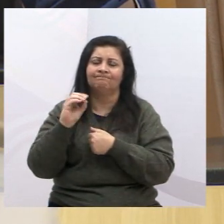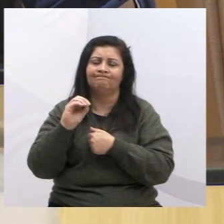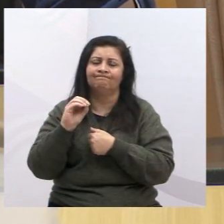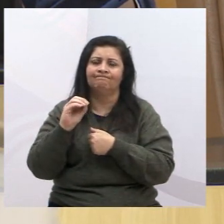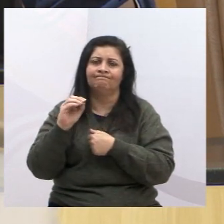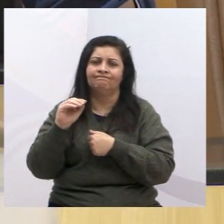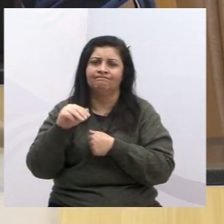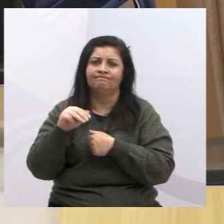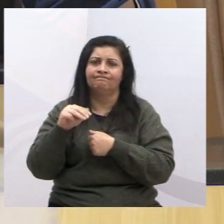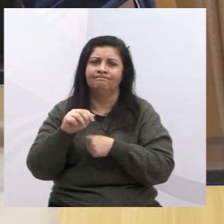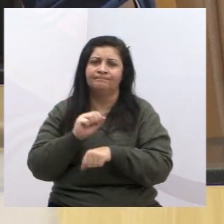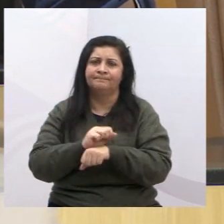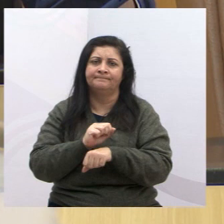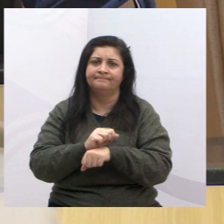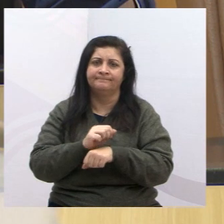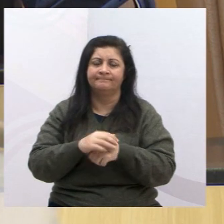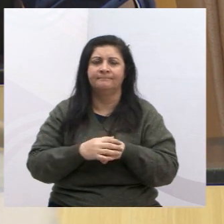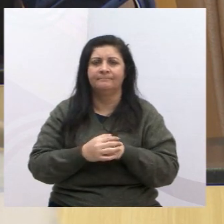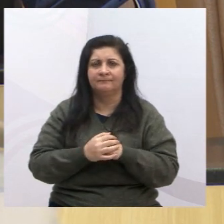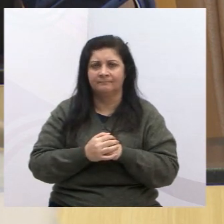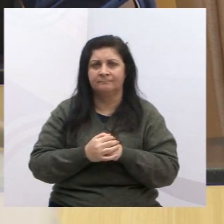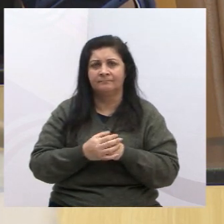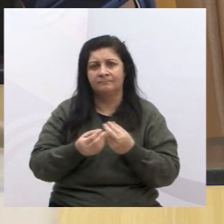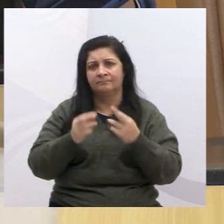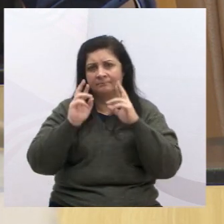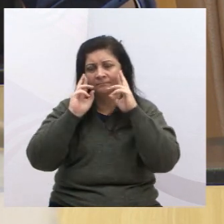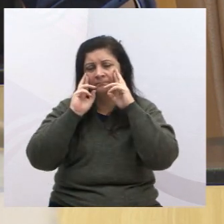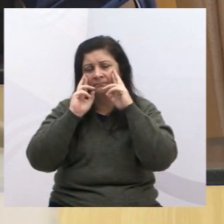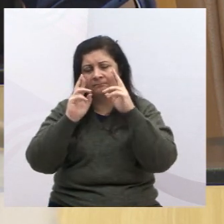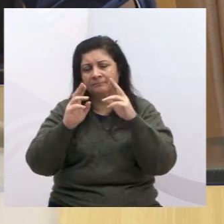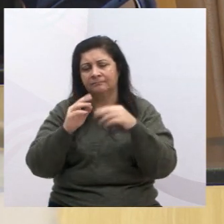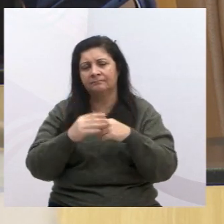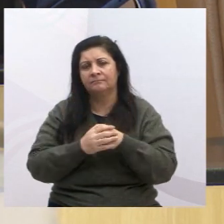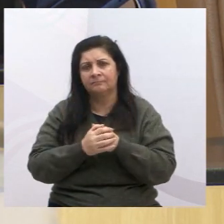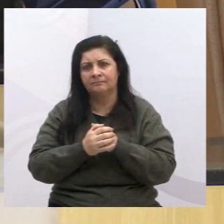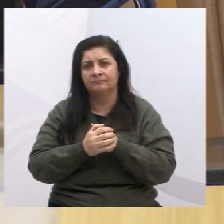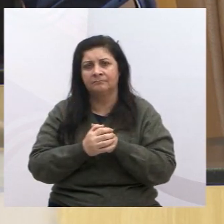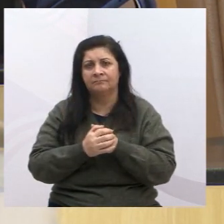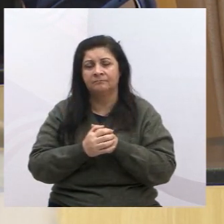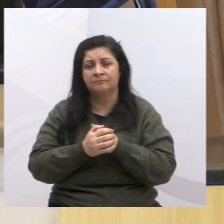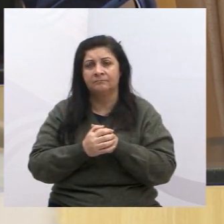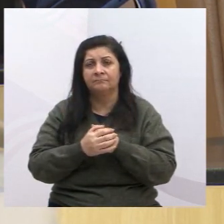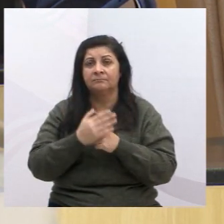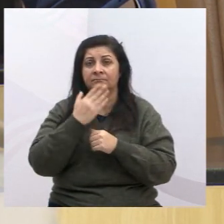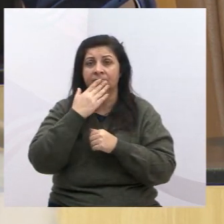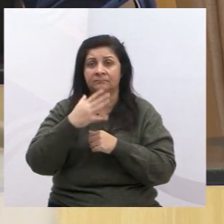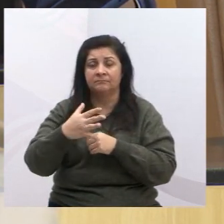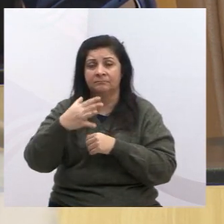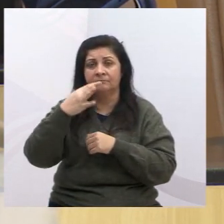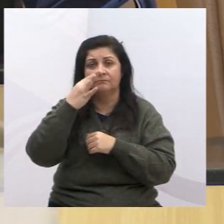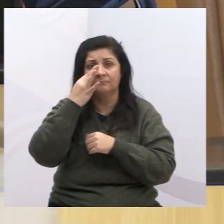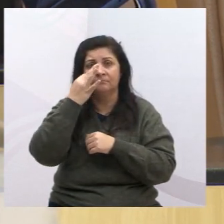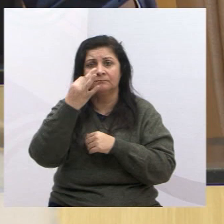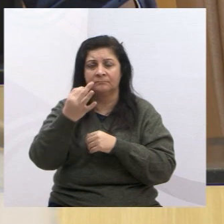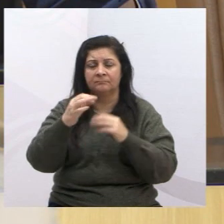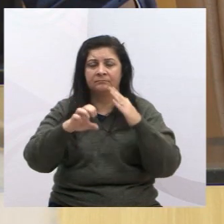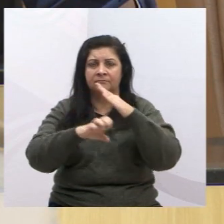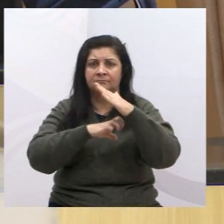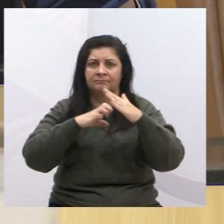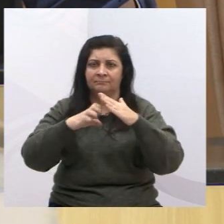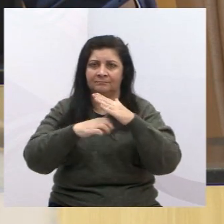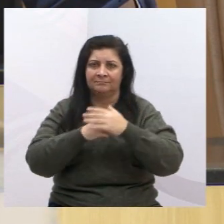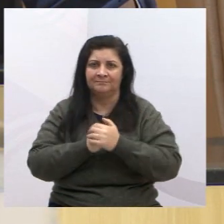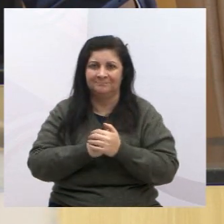próximo ônibus. Deste modo, muito respeitosamente, recorremos à compreensão e aos préstimos dessa empresa, e